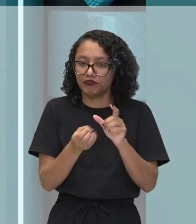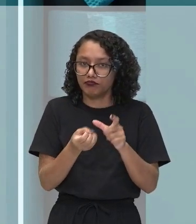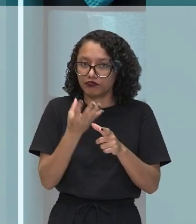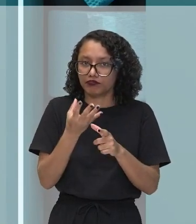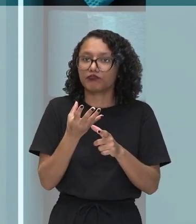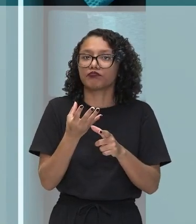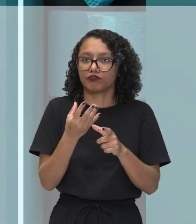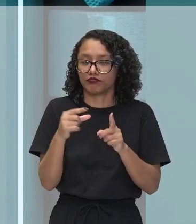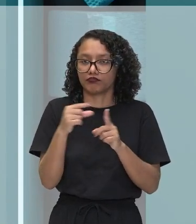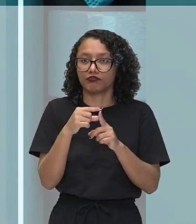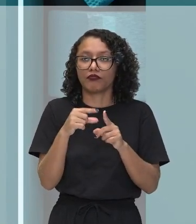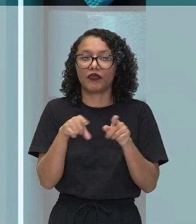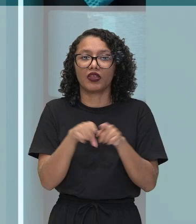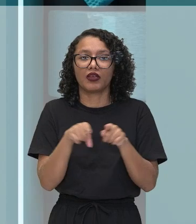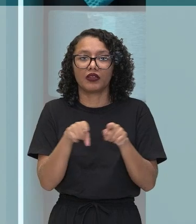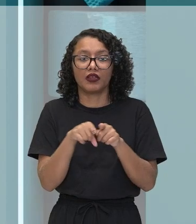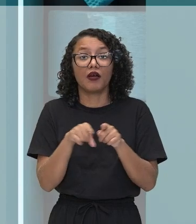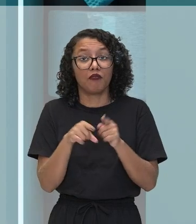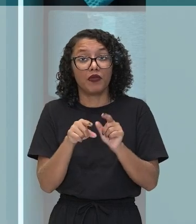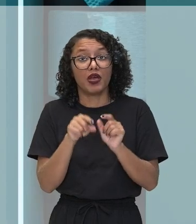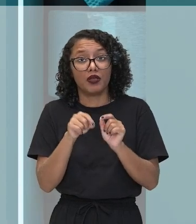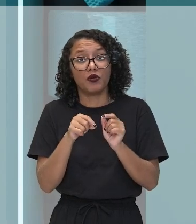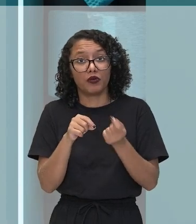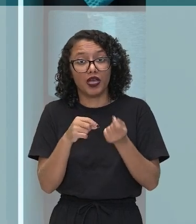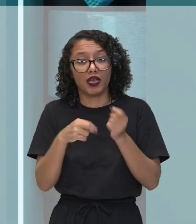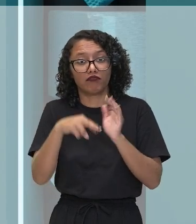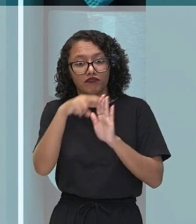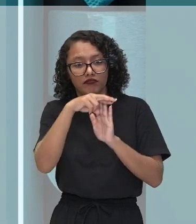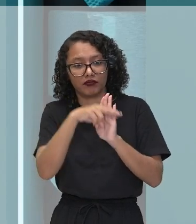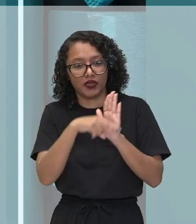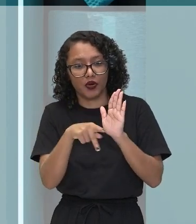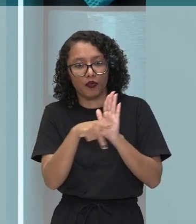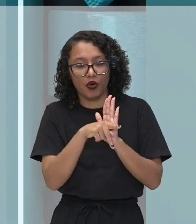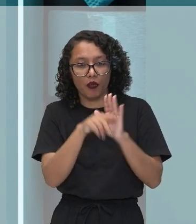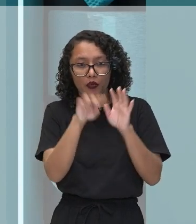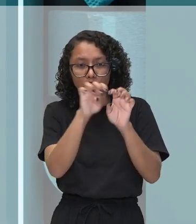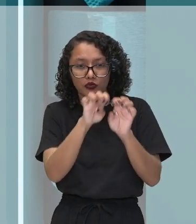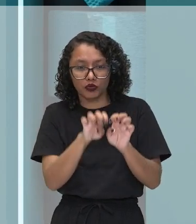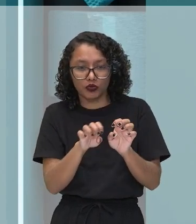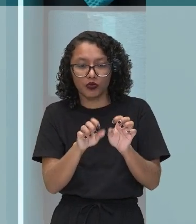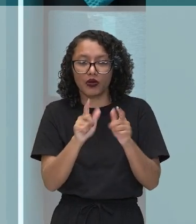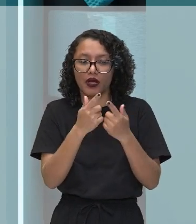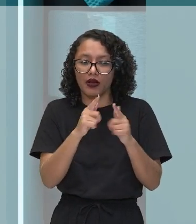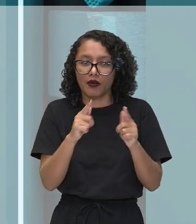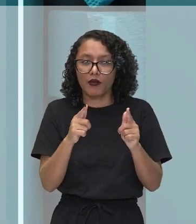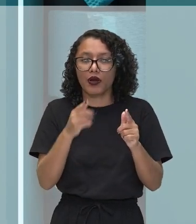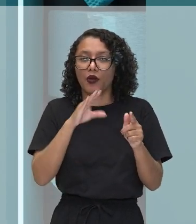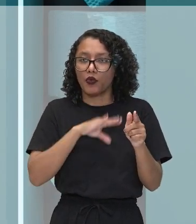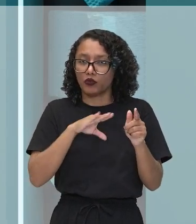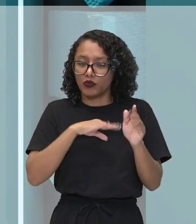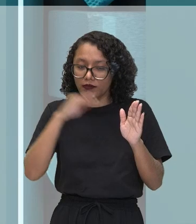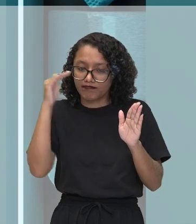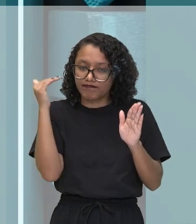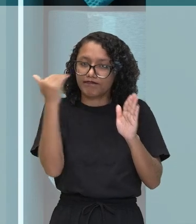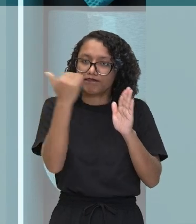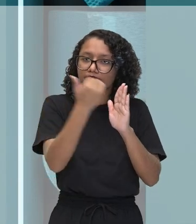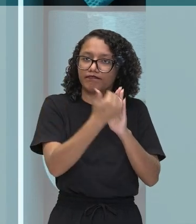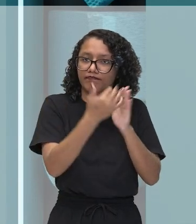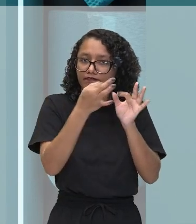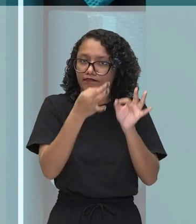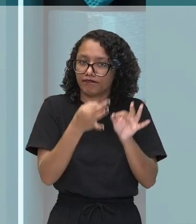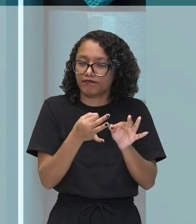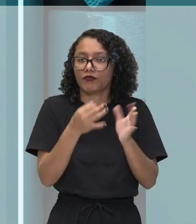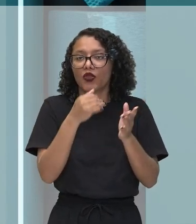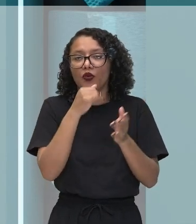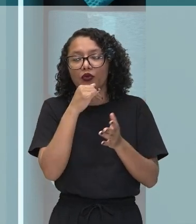a estrutura da língua portuguesa, a estrutura da formação da língua portuguesa. Falamos aí a respeito do tuiteiro,